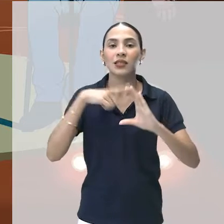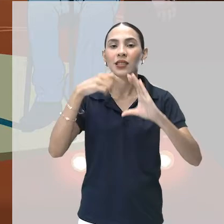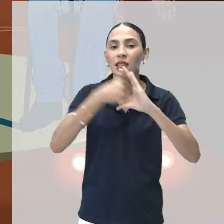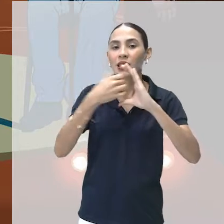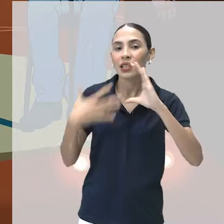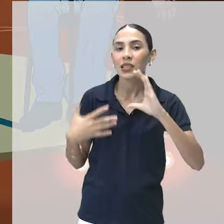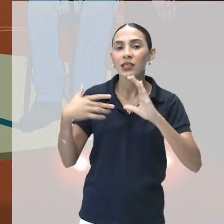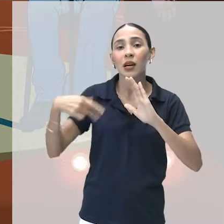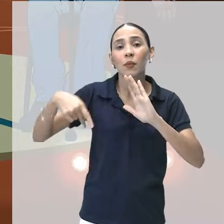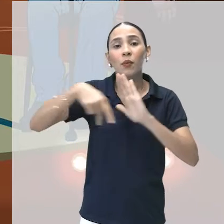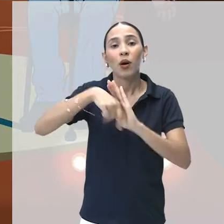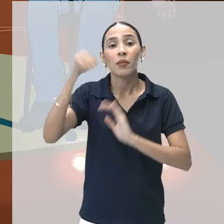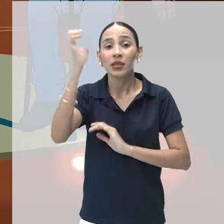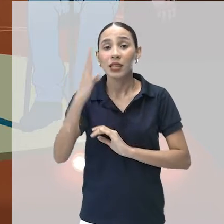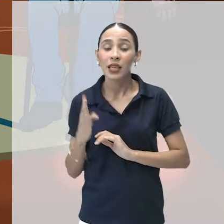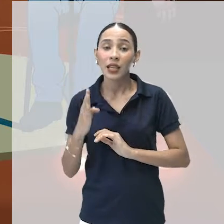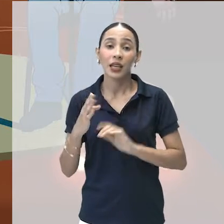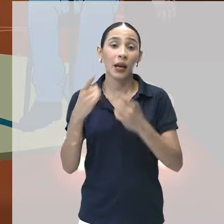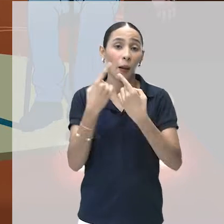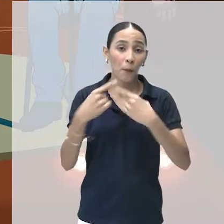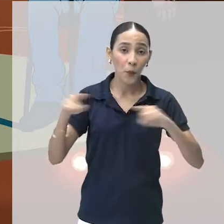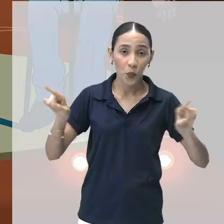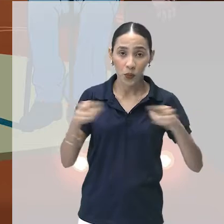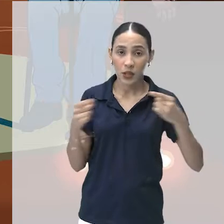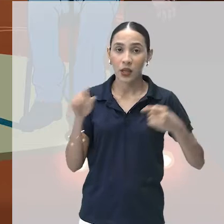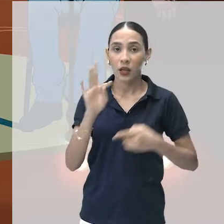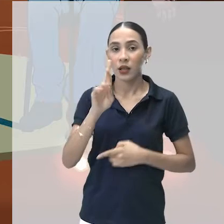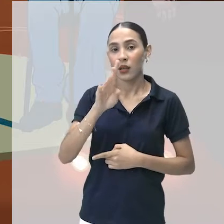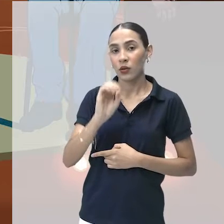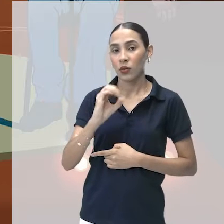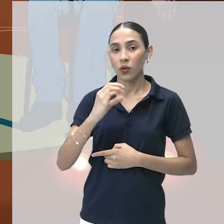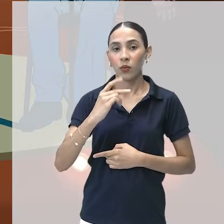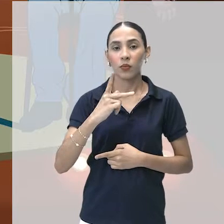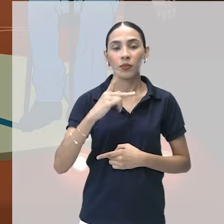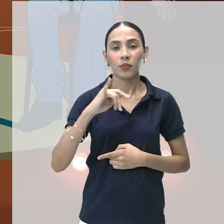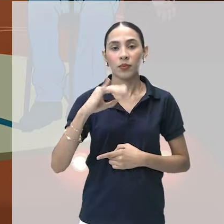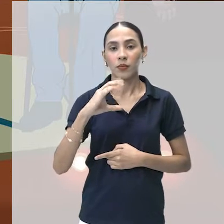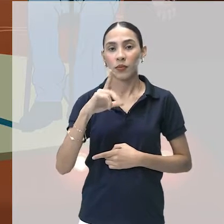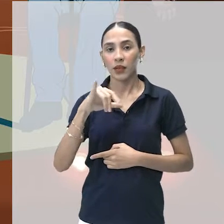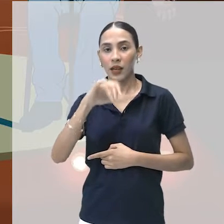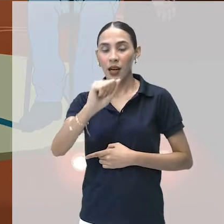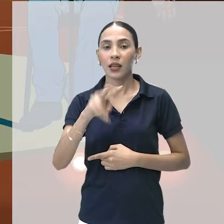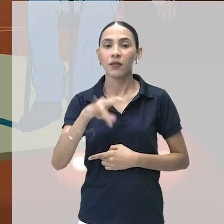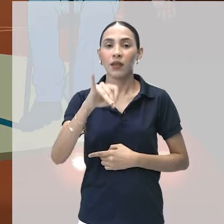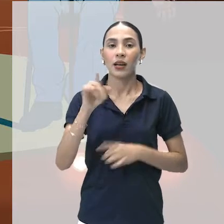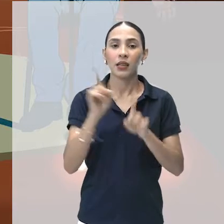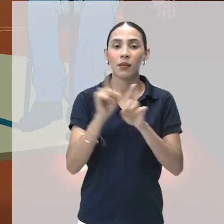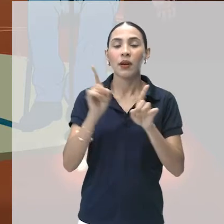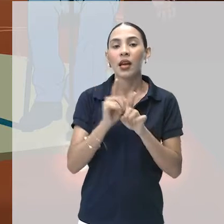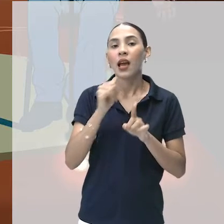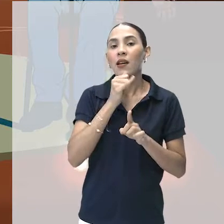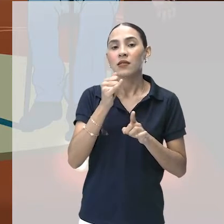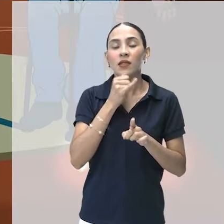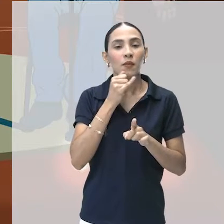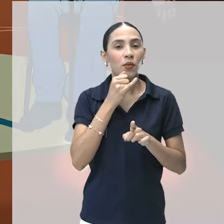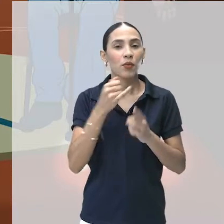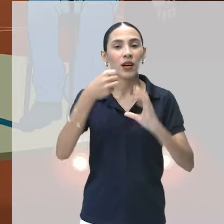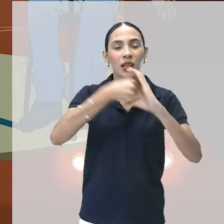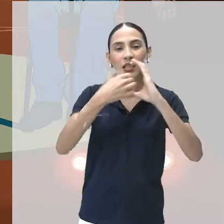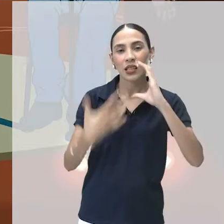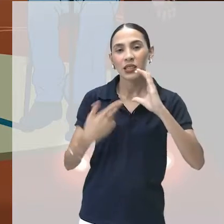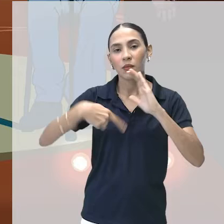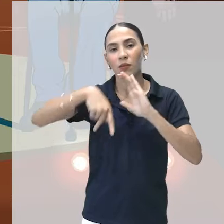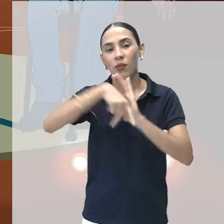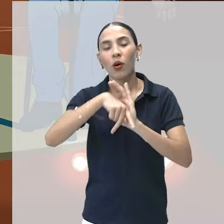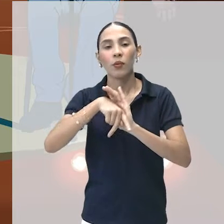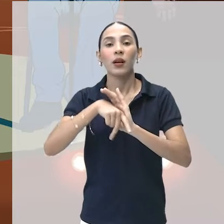característica brasileira. E a música Tropicália, ela vai justamente pegar esses elementos da nossa cultura, os elementos